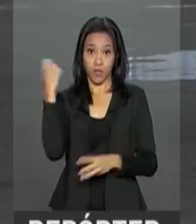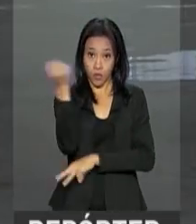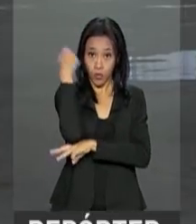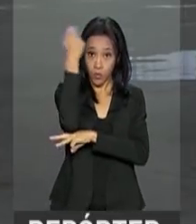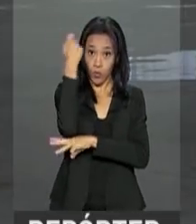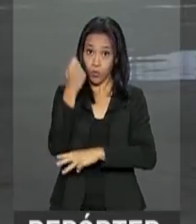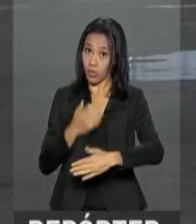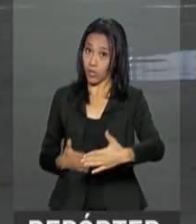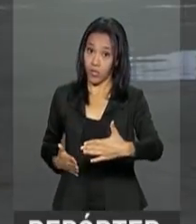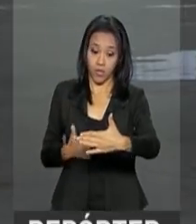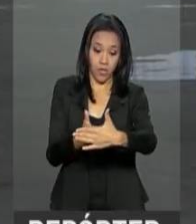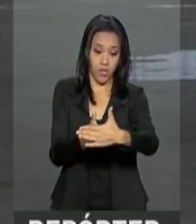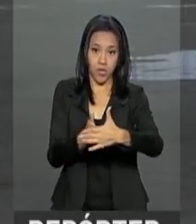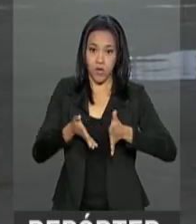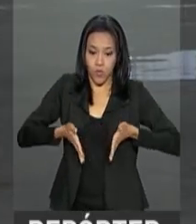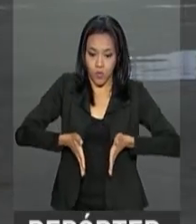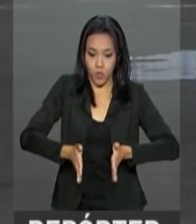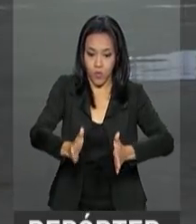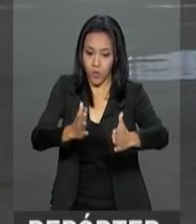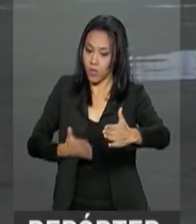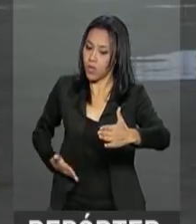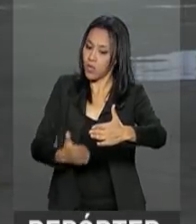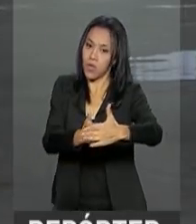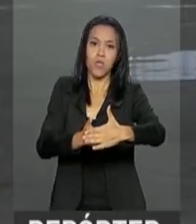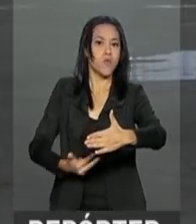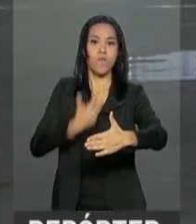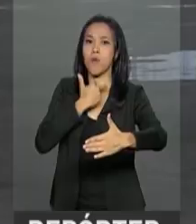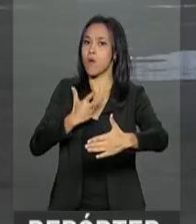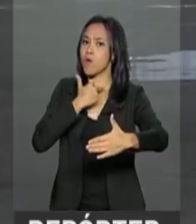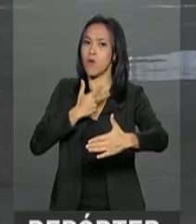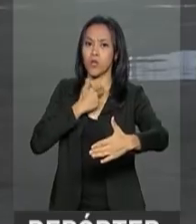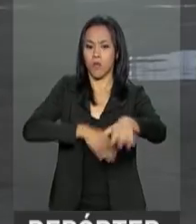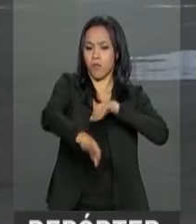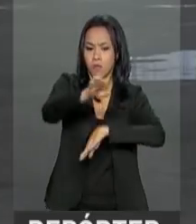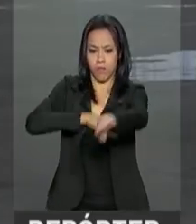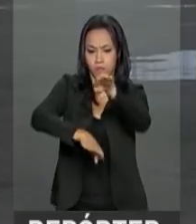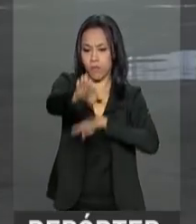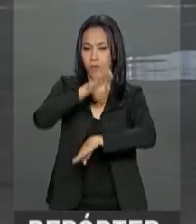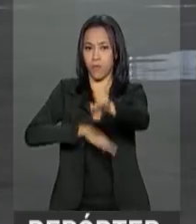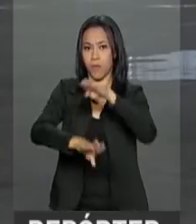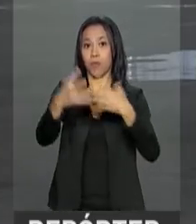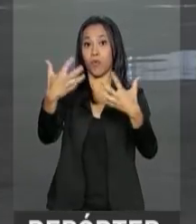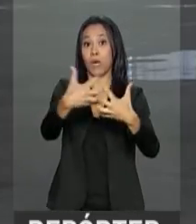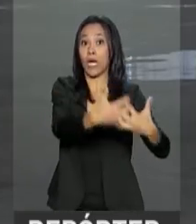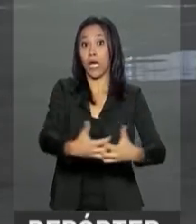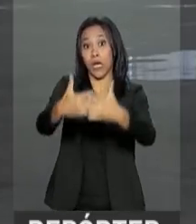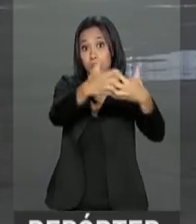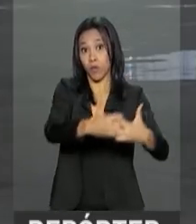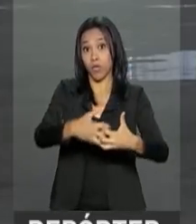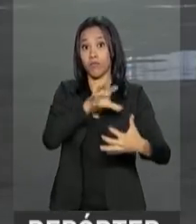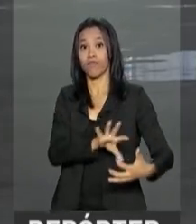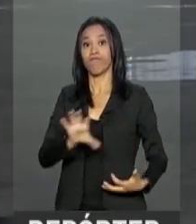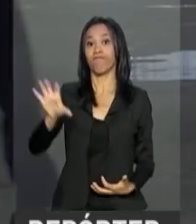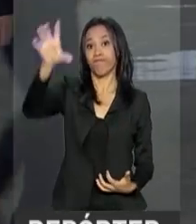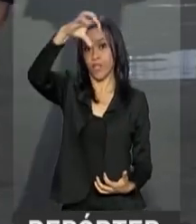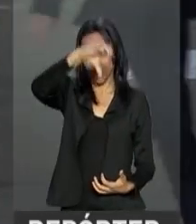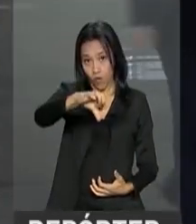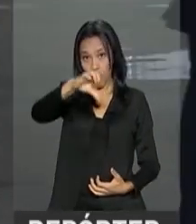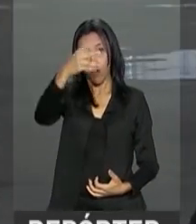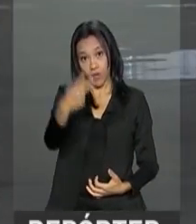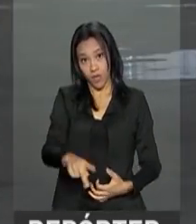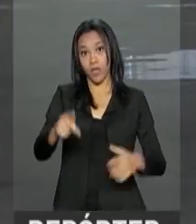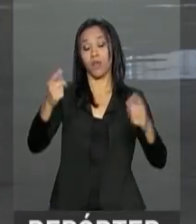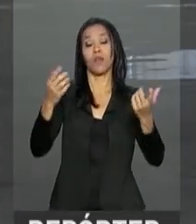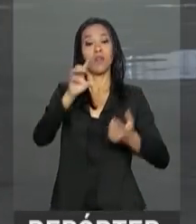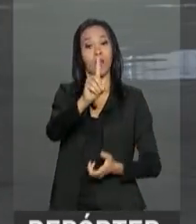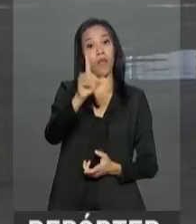o momento, são 13 liminares para impedir o bloqueio de rodovias por caminhoneiros em 9 estados e no Distrito Federal.